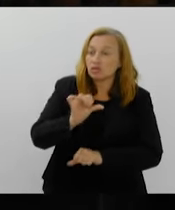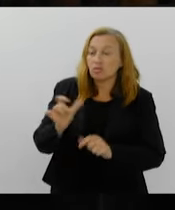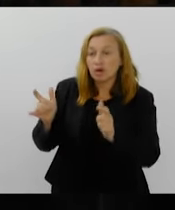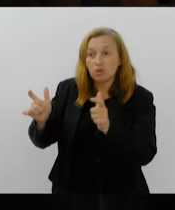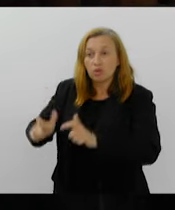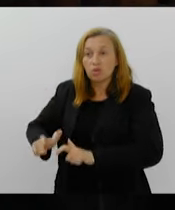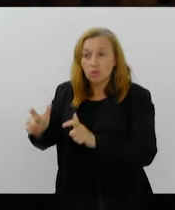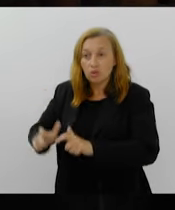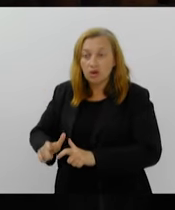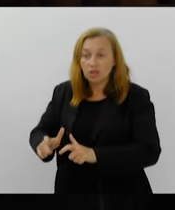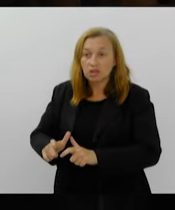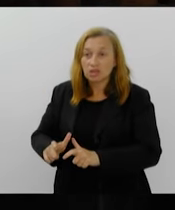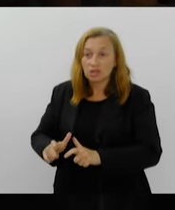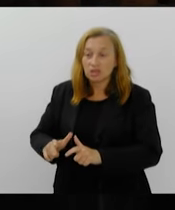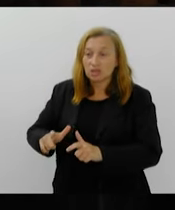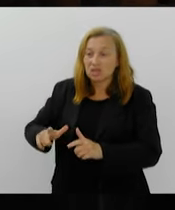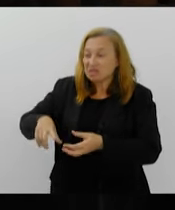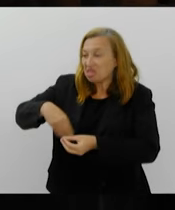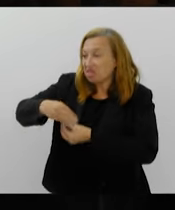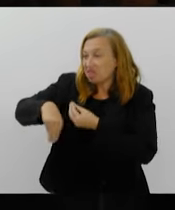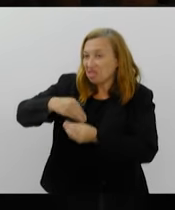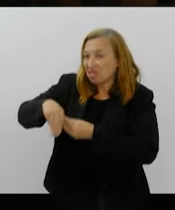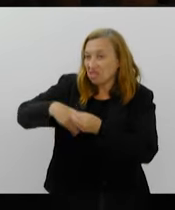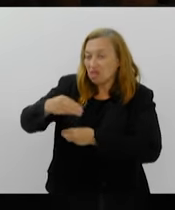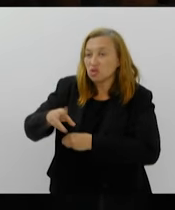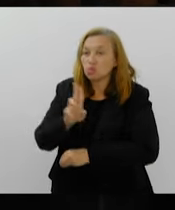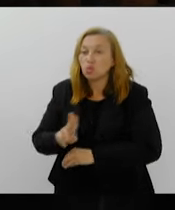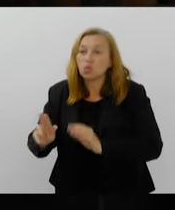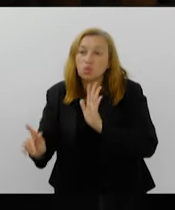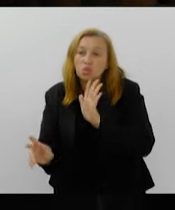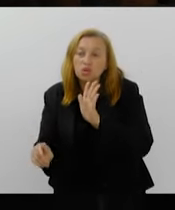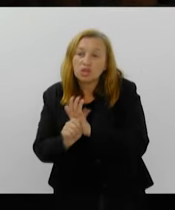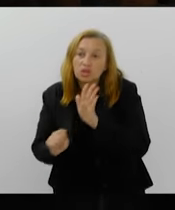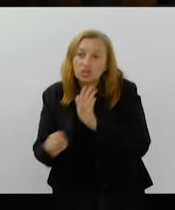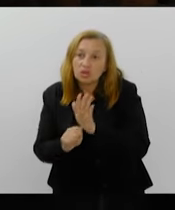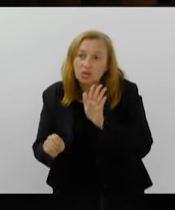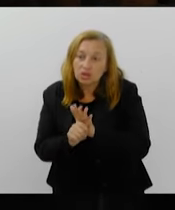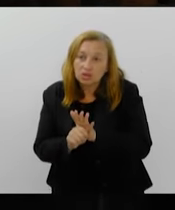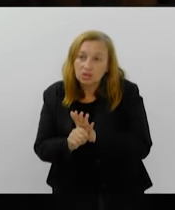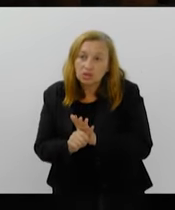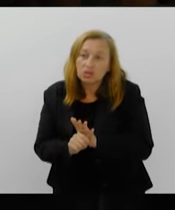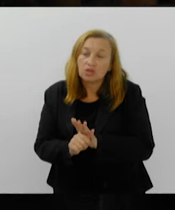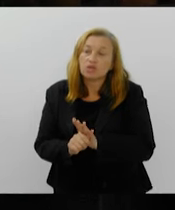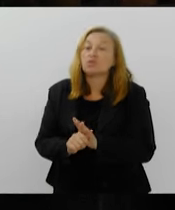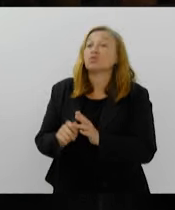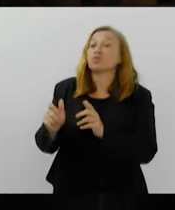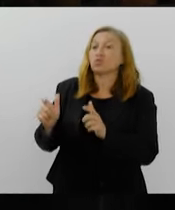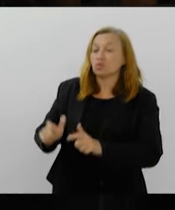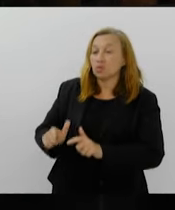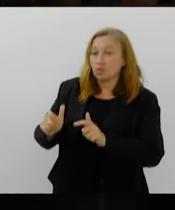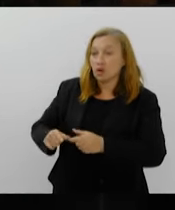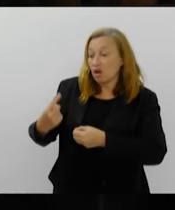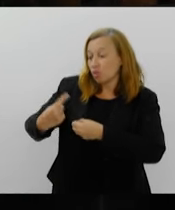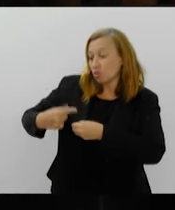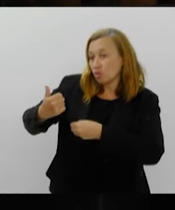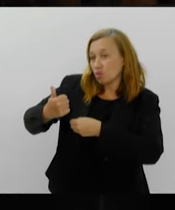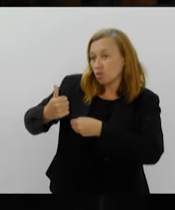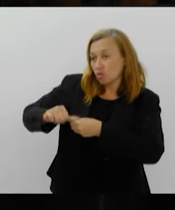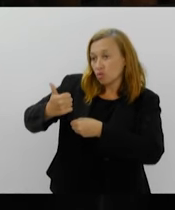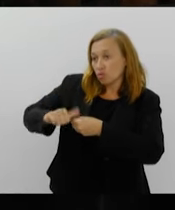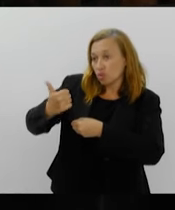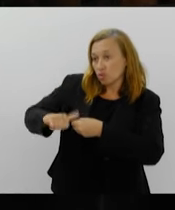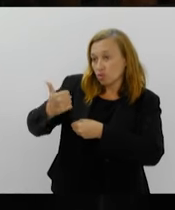local no local de balbúrdia no local de consumo de drogas numa verdadeira Cracolândia que foi o que se tornou as